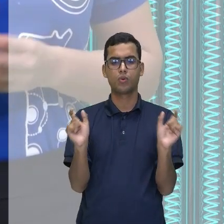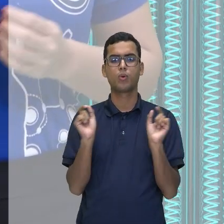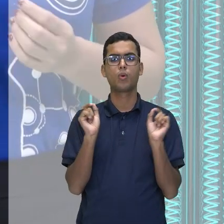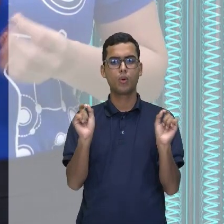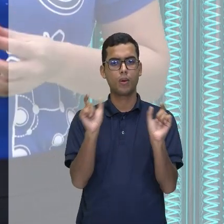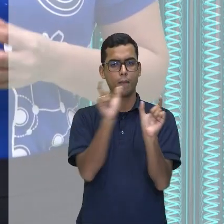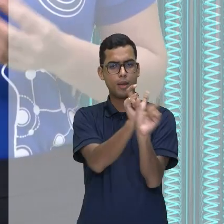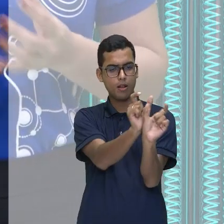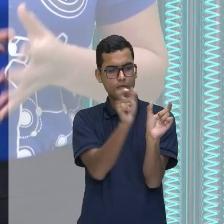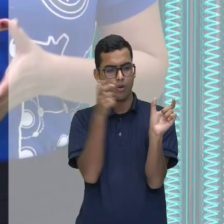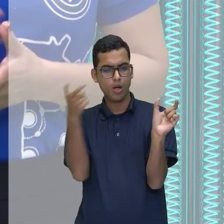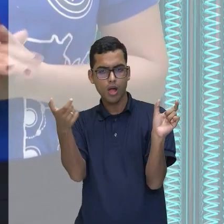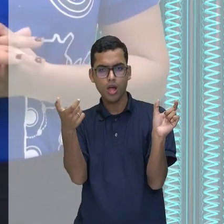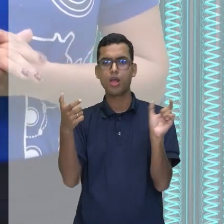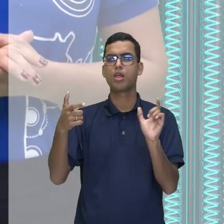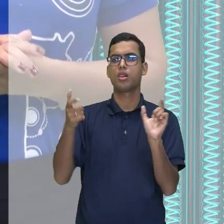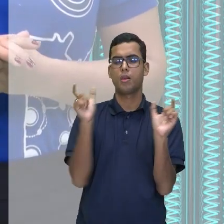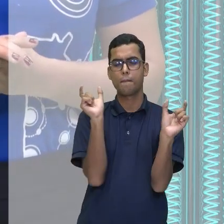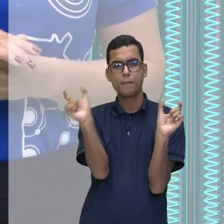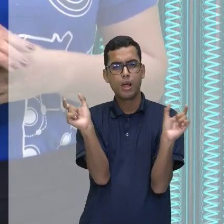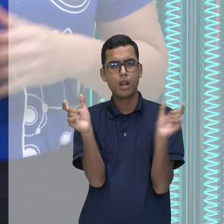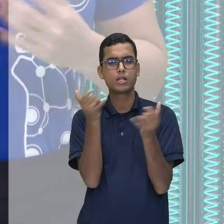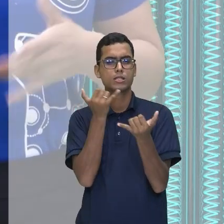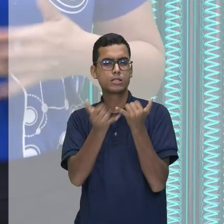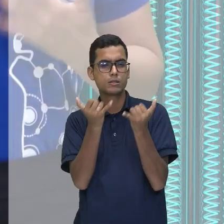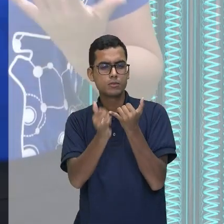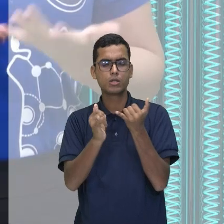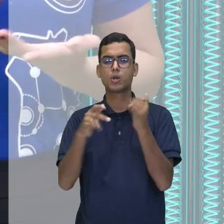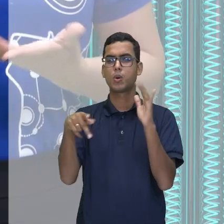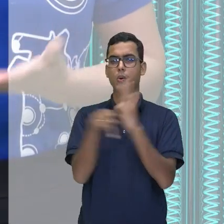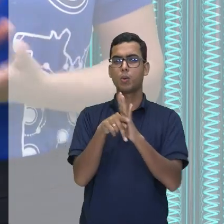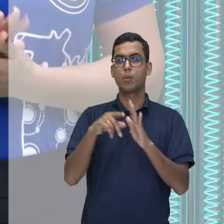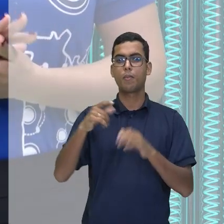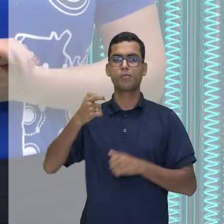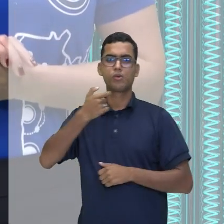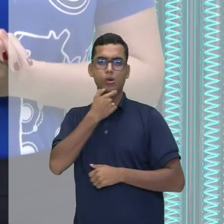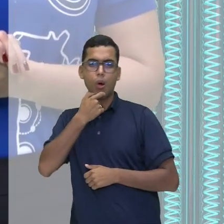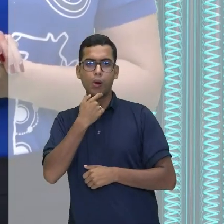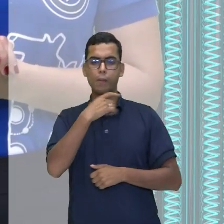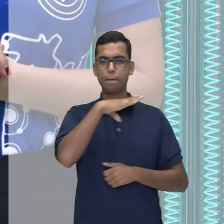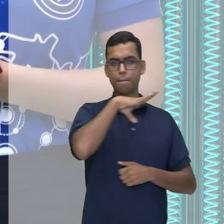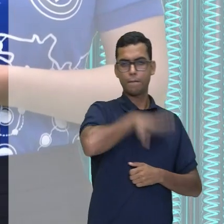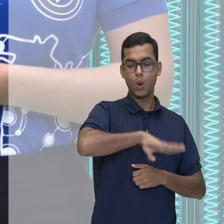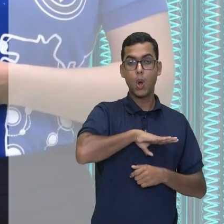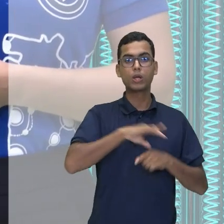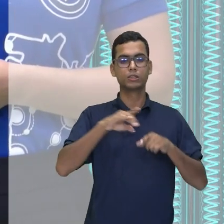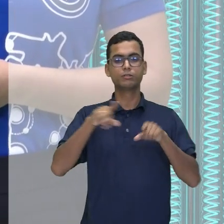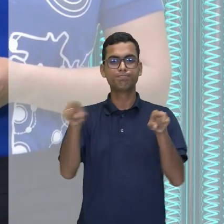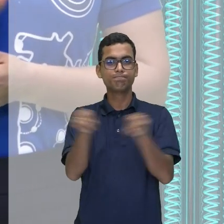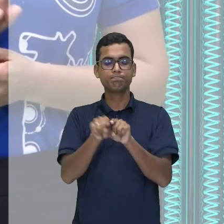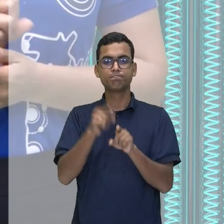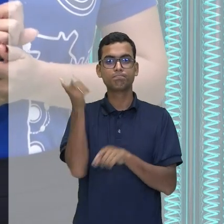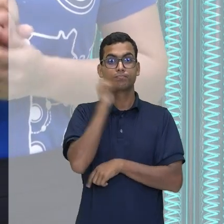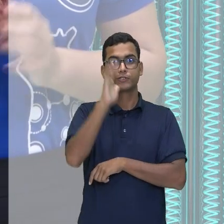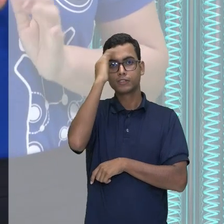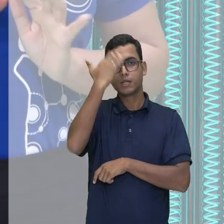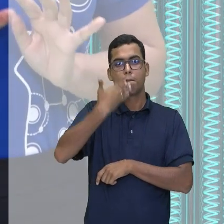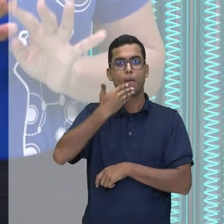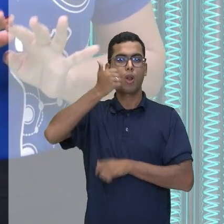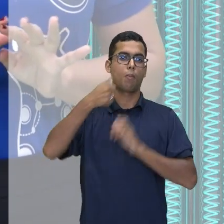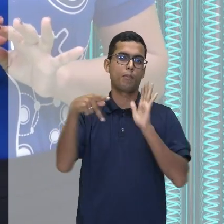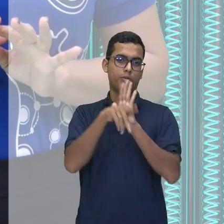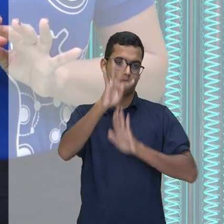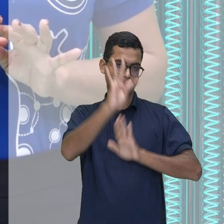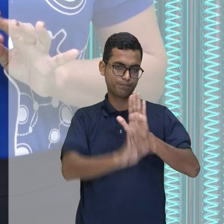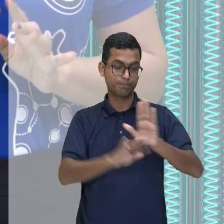ajuda a gente a adivinhar o significado das palavras e compreender melhor o texto. E daí, vamos lá. A partir disso, a